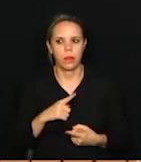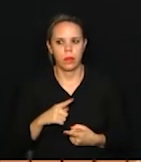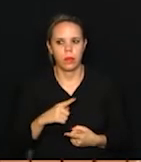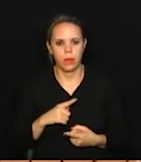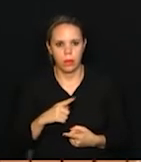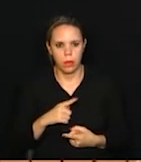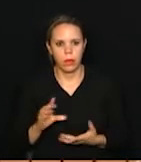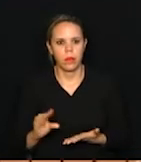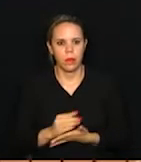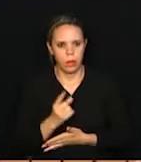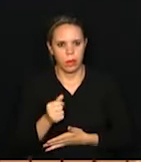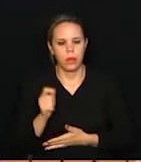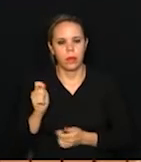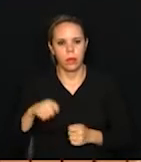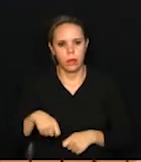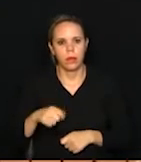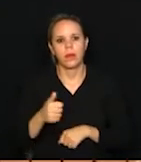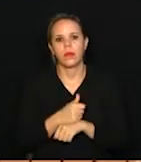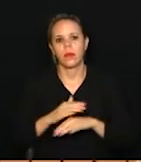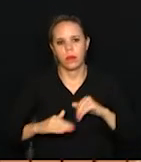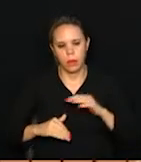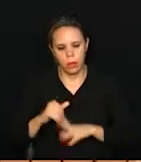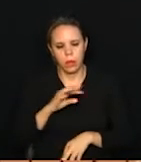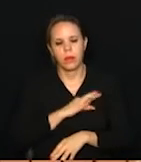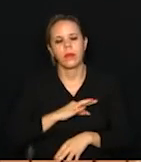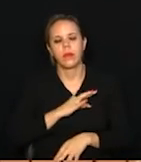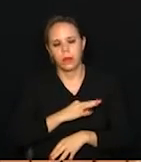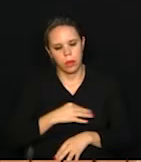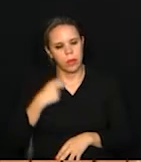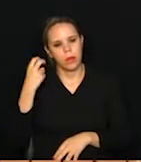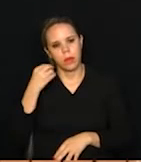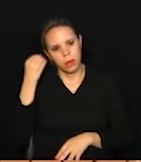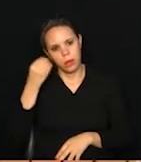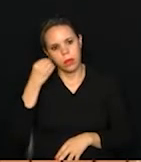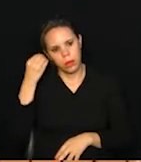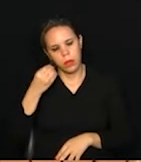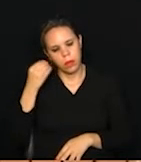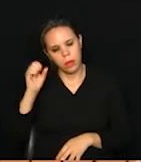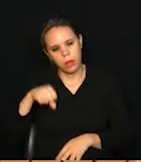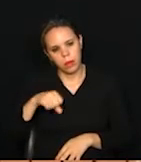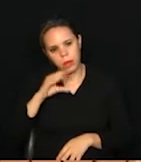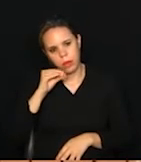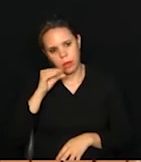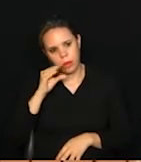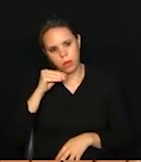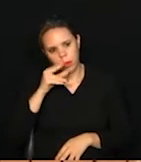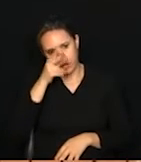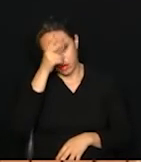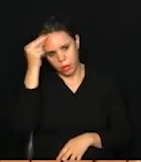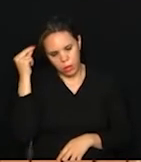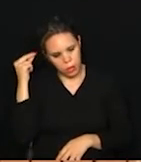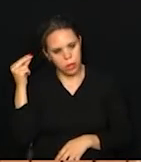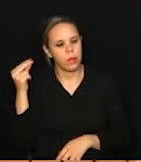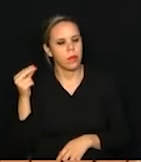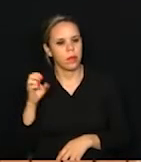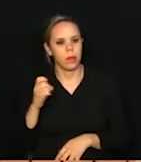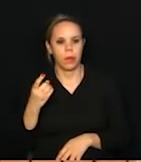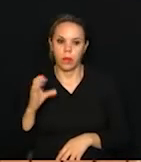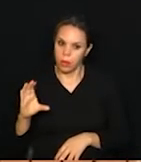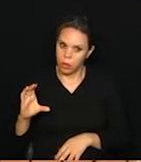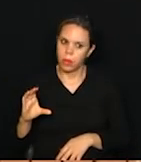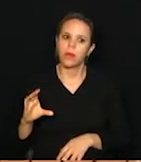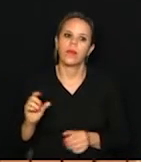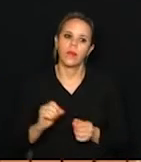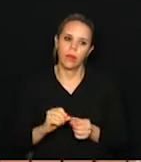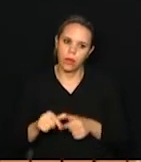recursos para isso, temos profissionais técnicos capacitados e habilitados, servidores públicos municipais da INDEC que